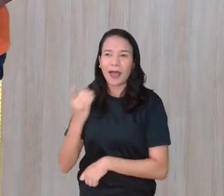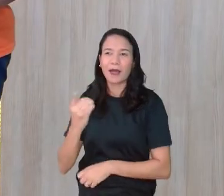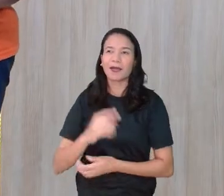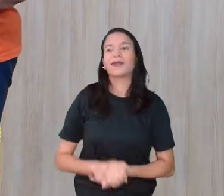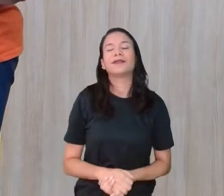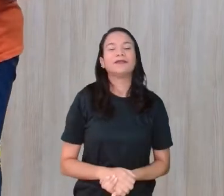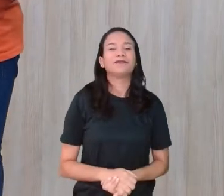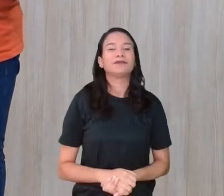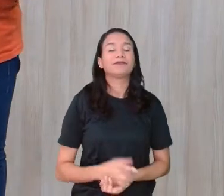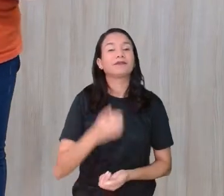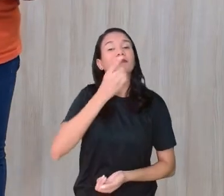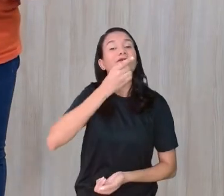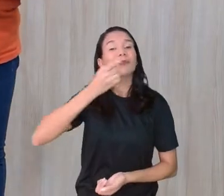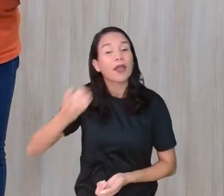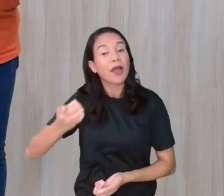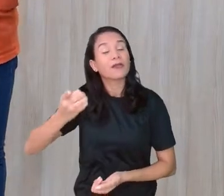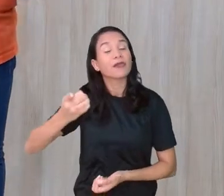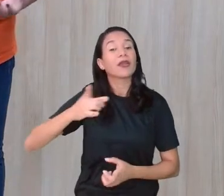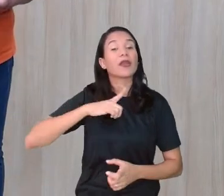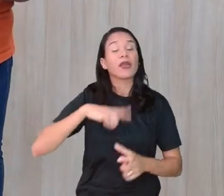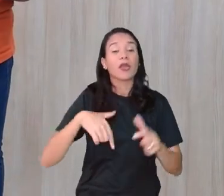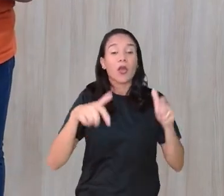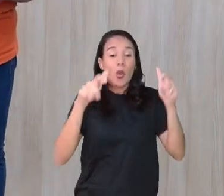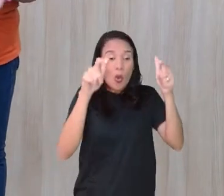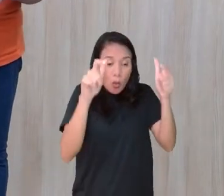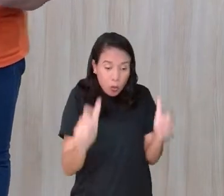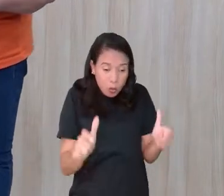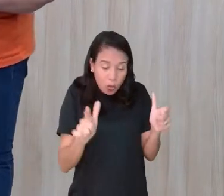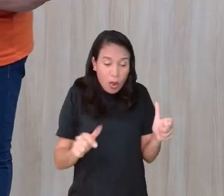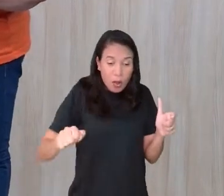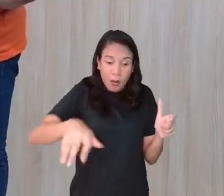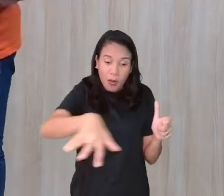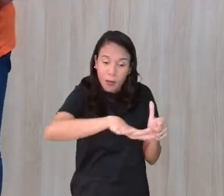né? Então, Darwin diz que o ambiente ele seleciona.